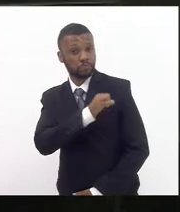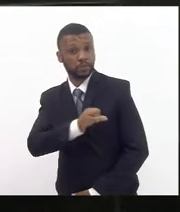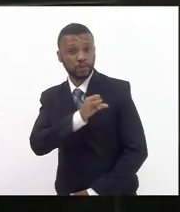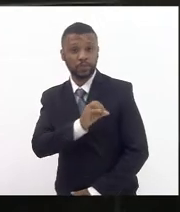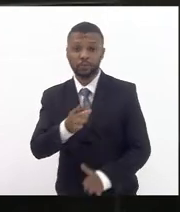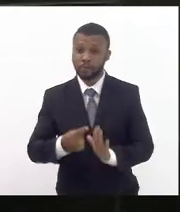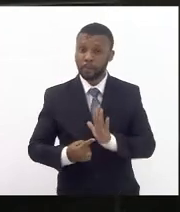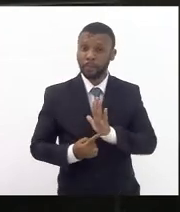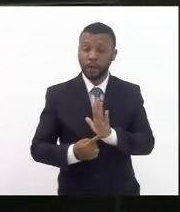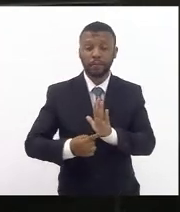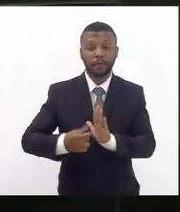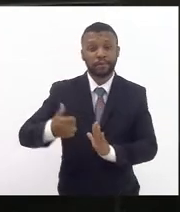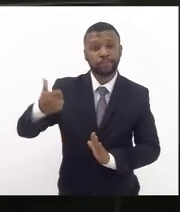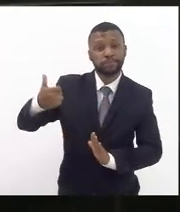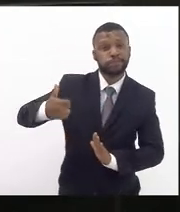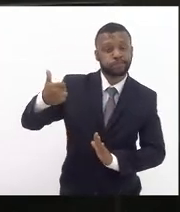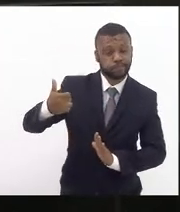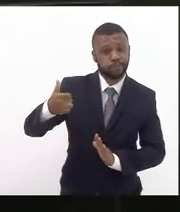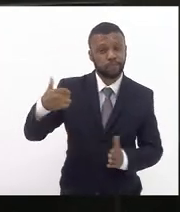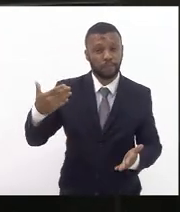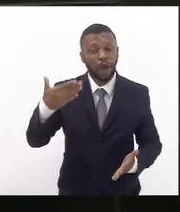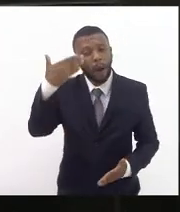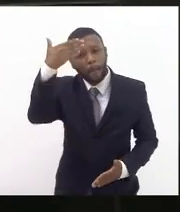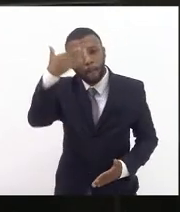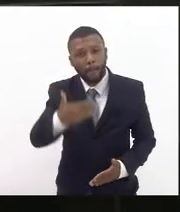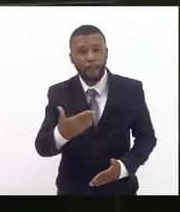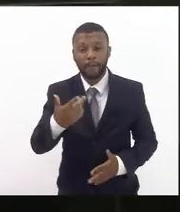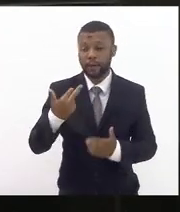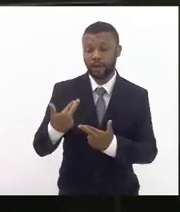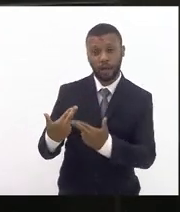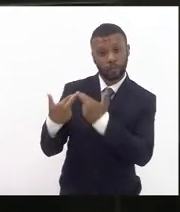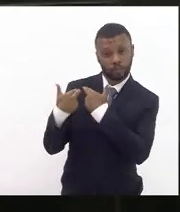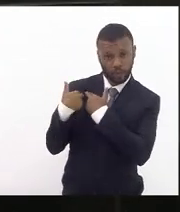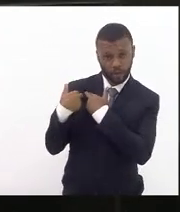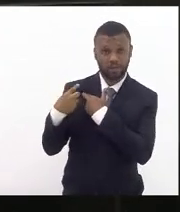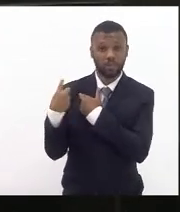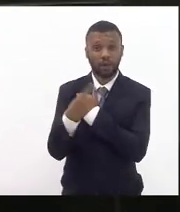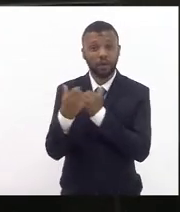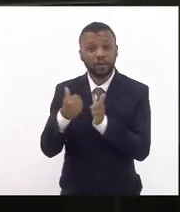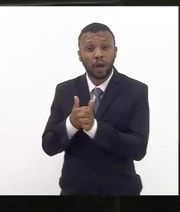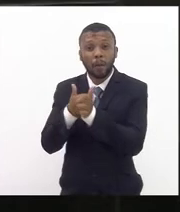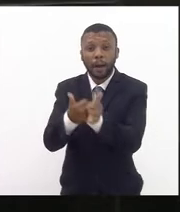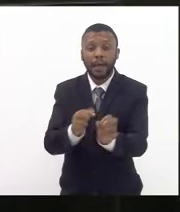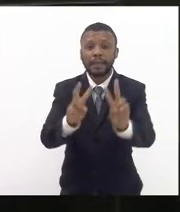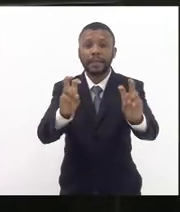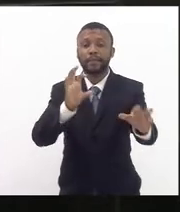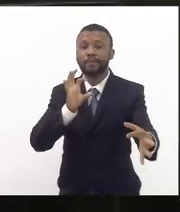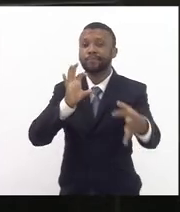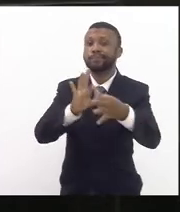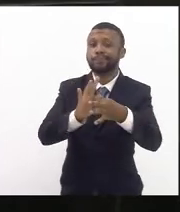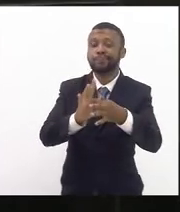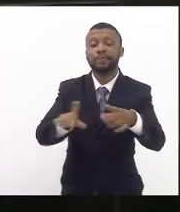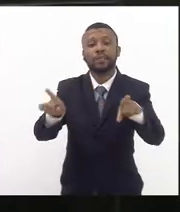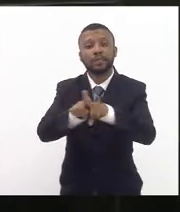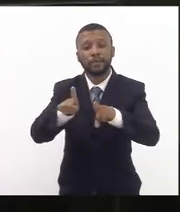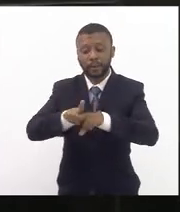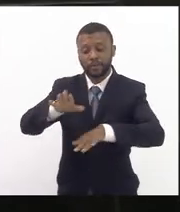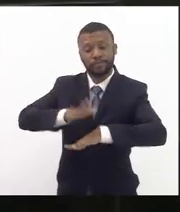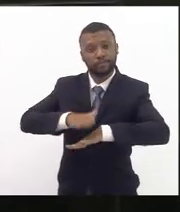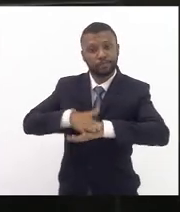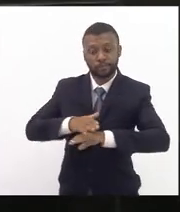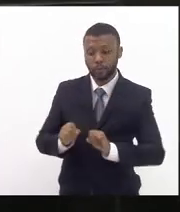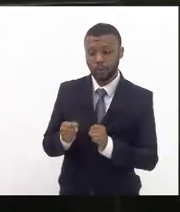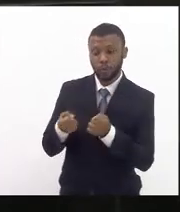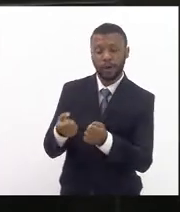a nossa responsabilidade de acompanhar esse tema e de buscar soluções. E, quando olhamos